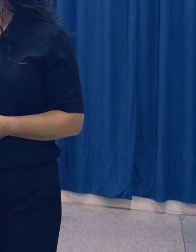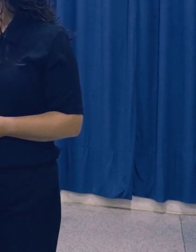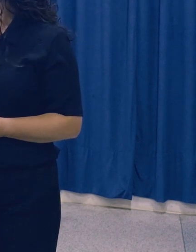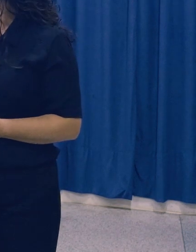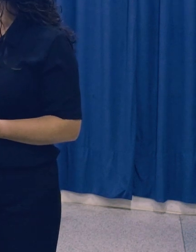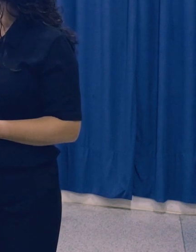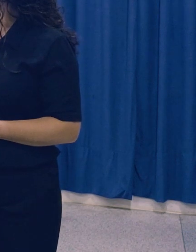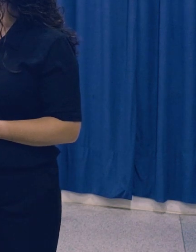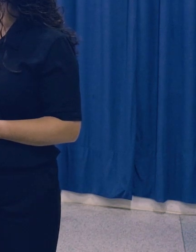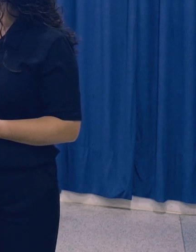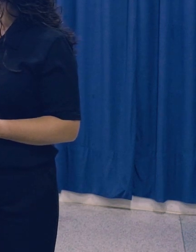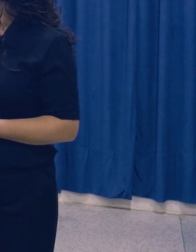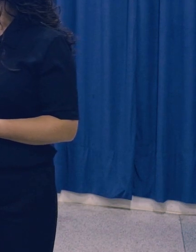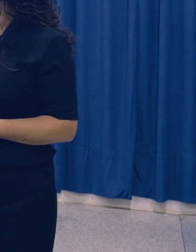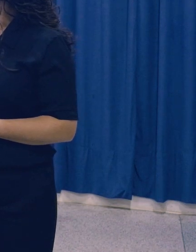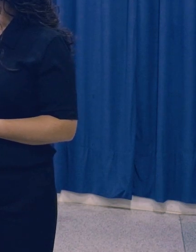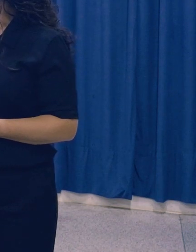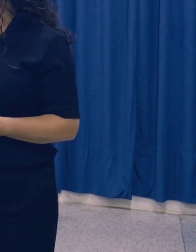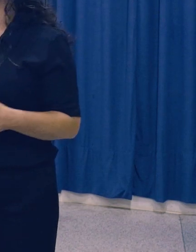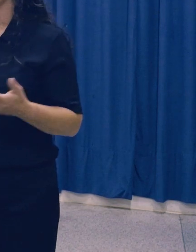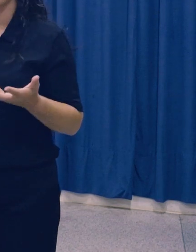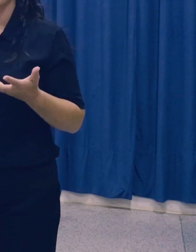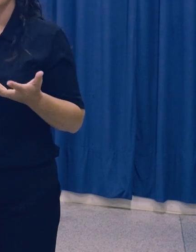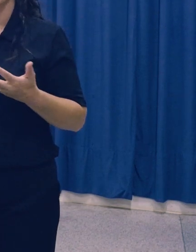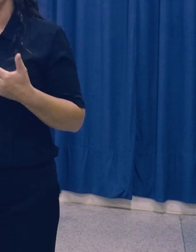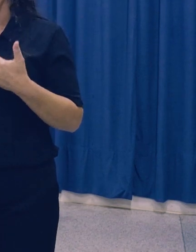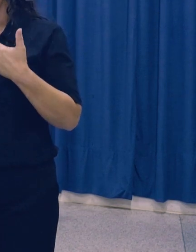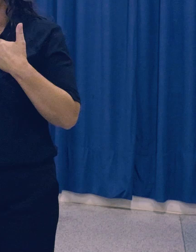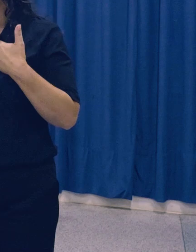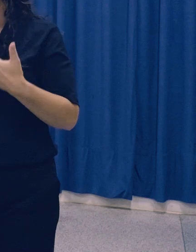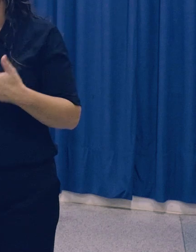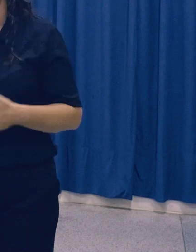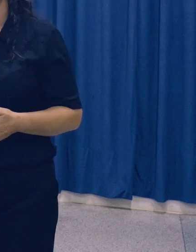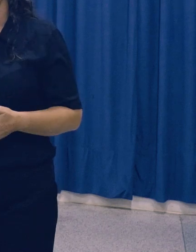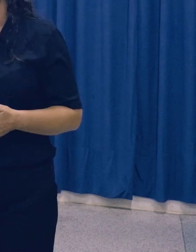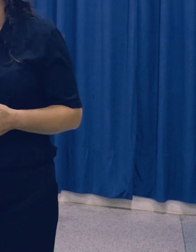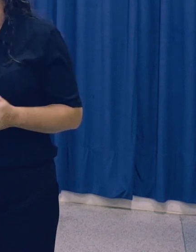referências. Só queria agradecer realmente a presença de